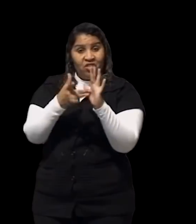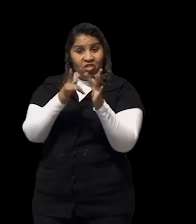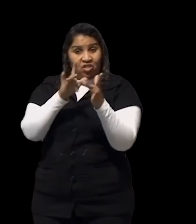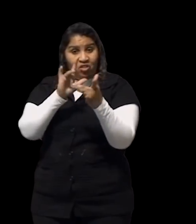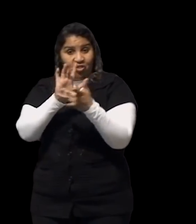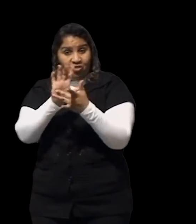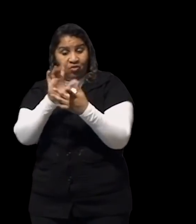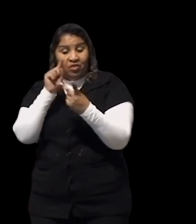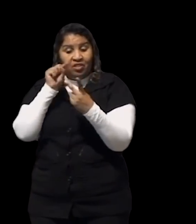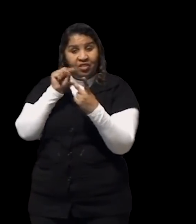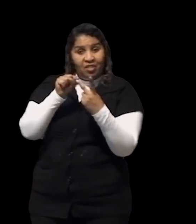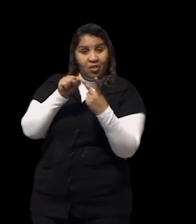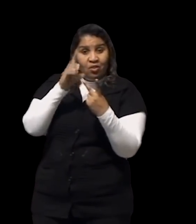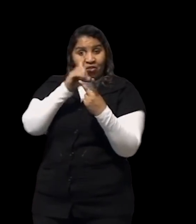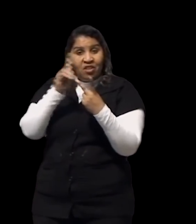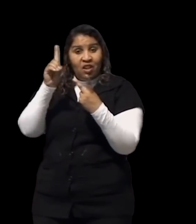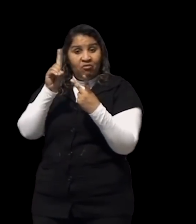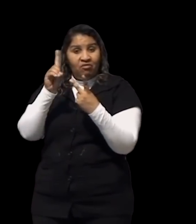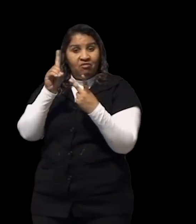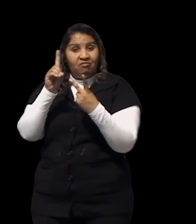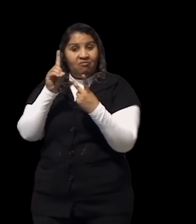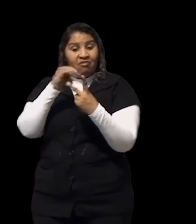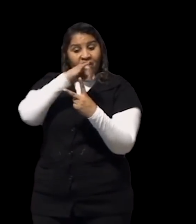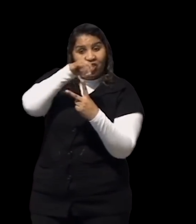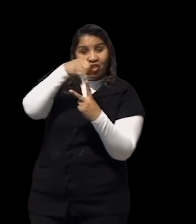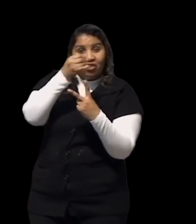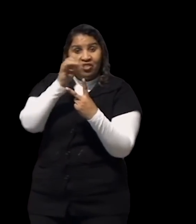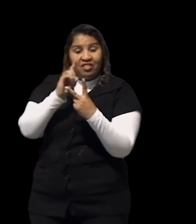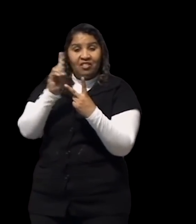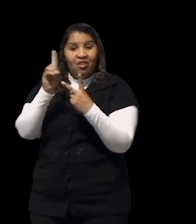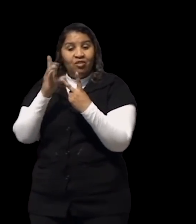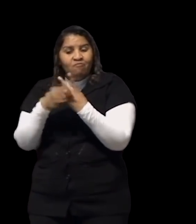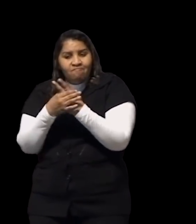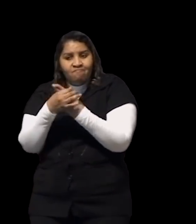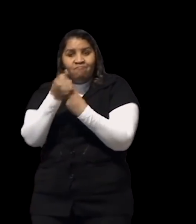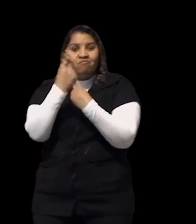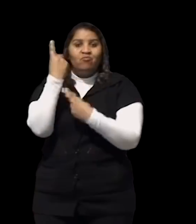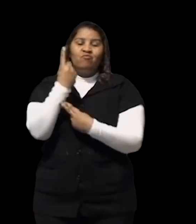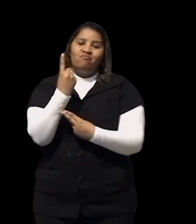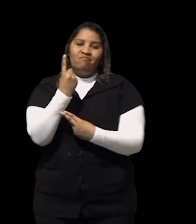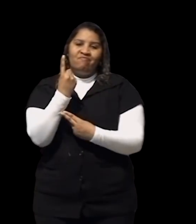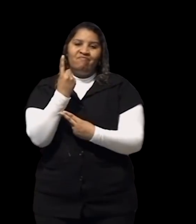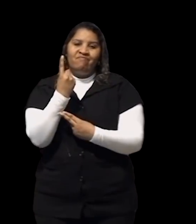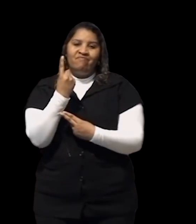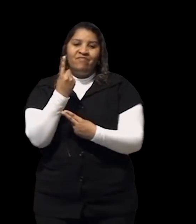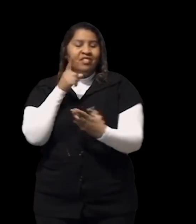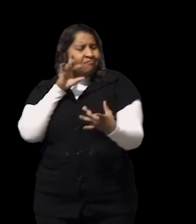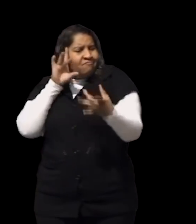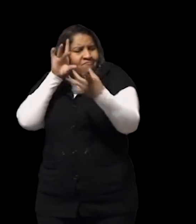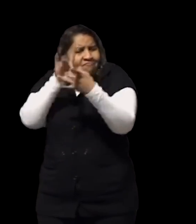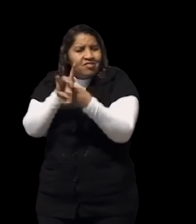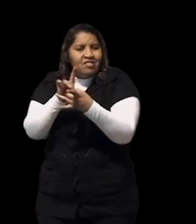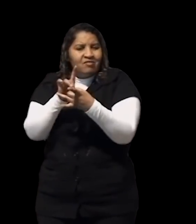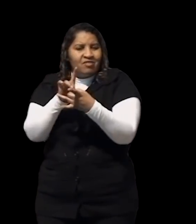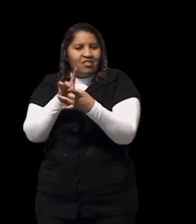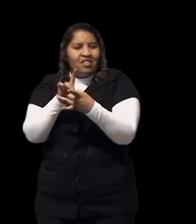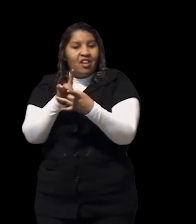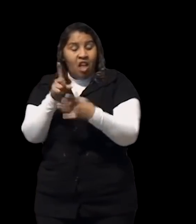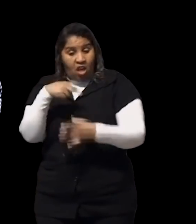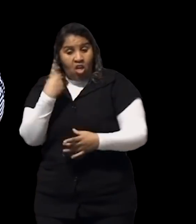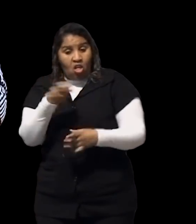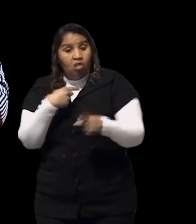presença do pai do filho e do Espírito Santo essa ligação que nós temos que nós devemos ter com o pai